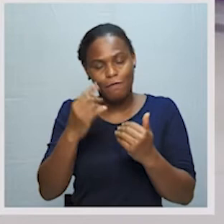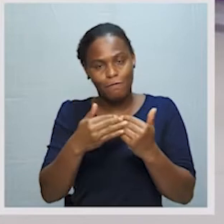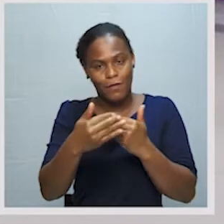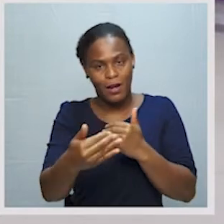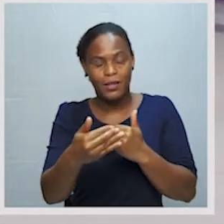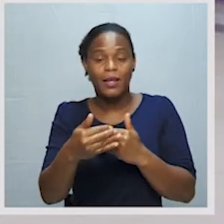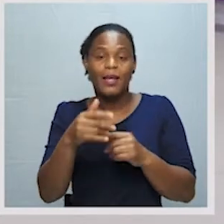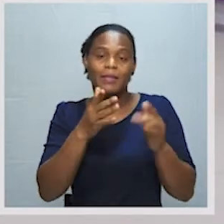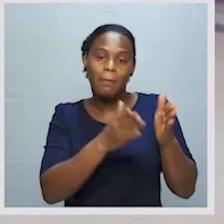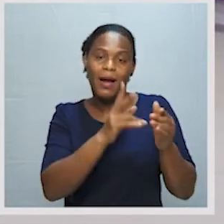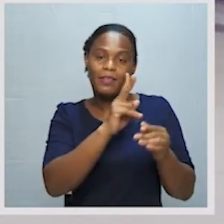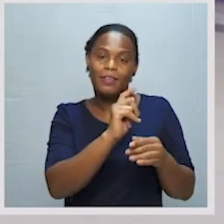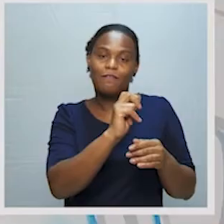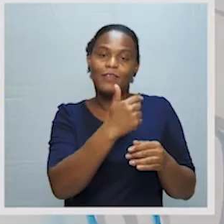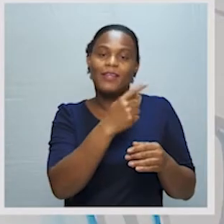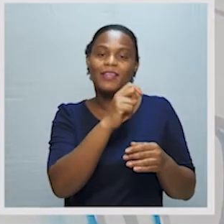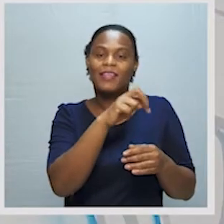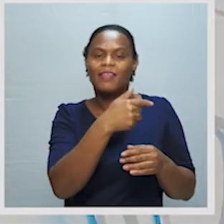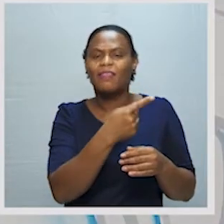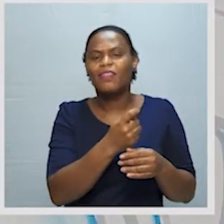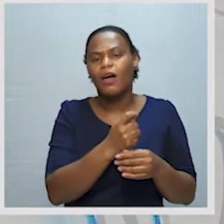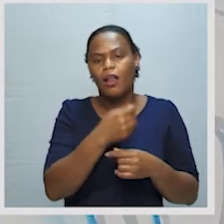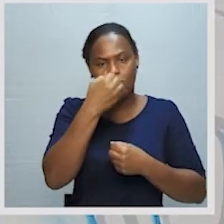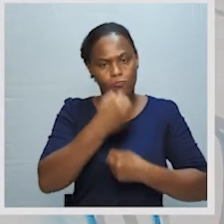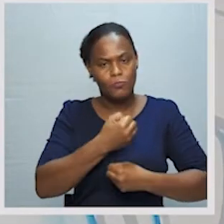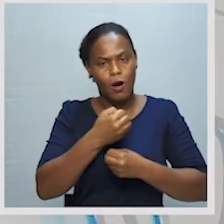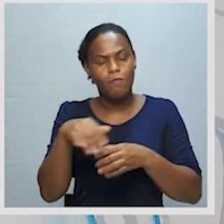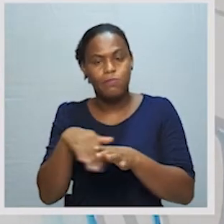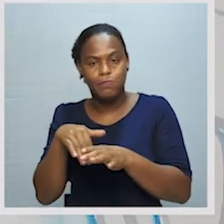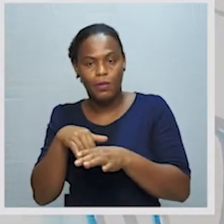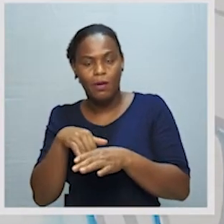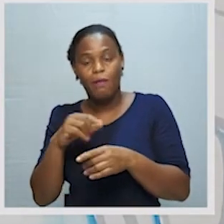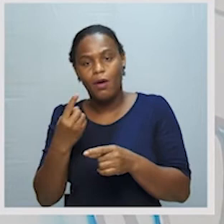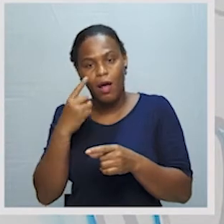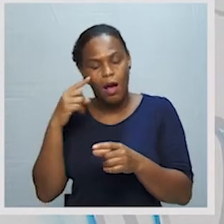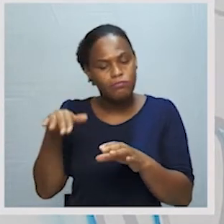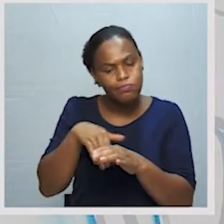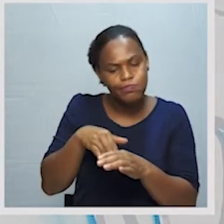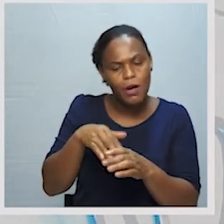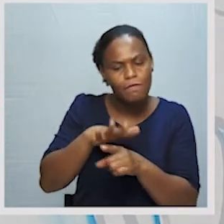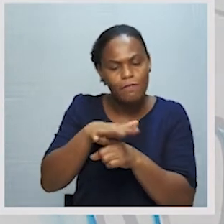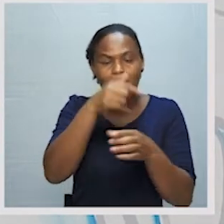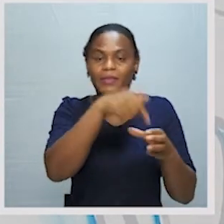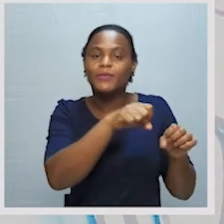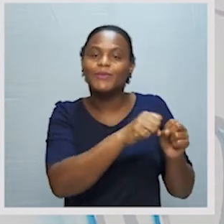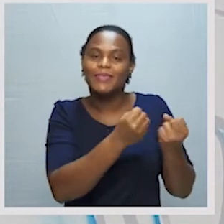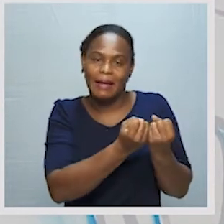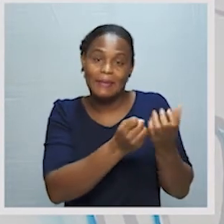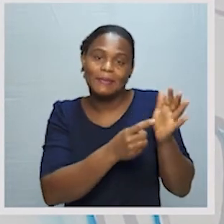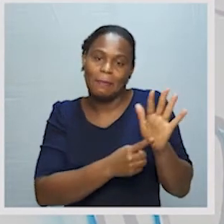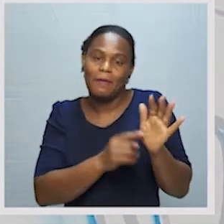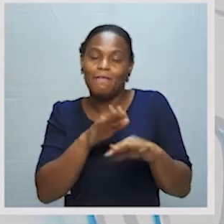perante esta vertente de afirmação ou intervenção. Procura-se intervir na sociedade, fazer